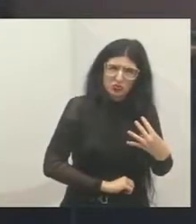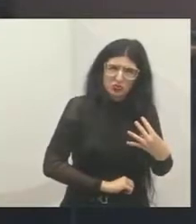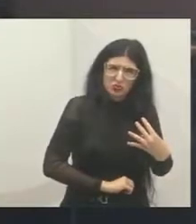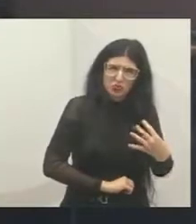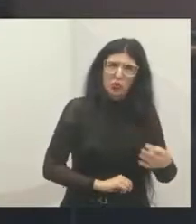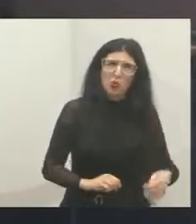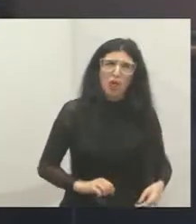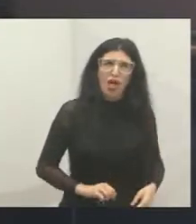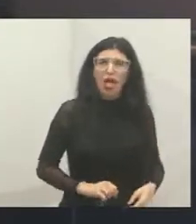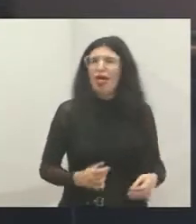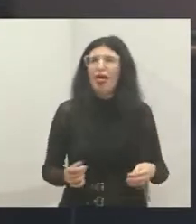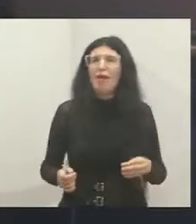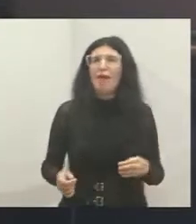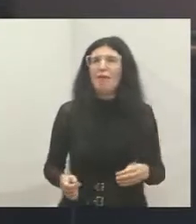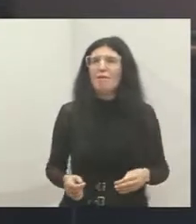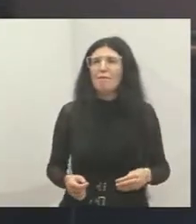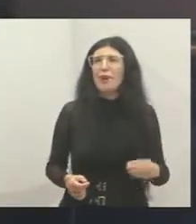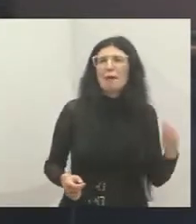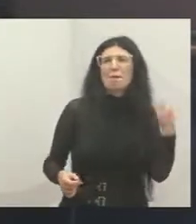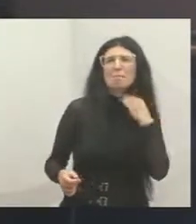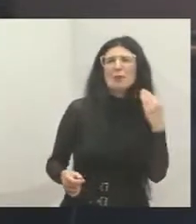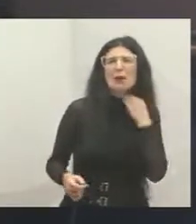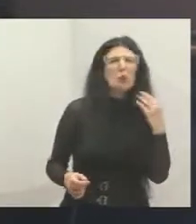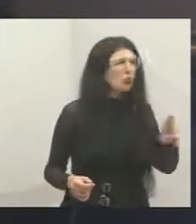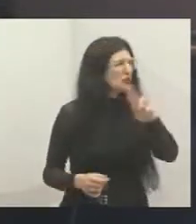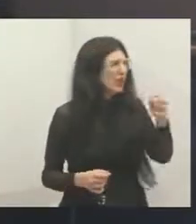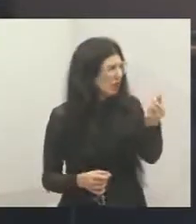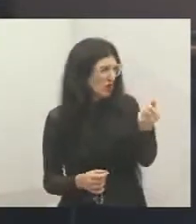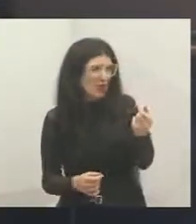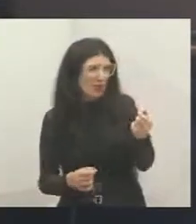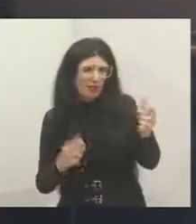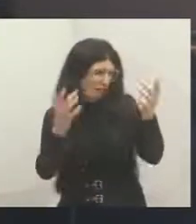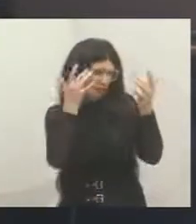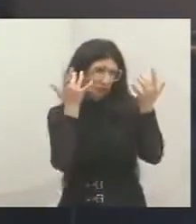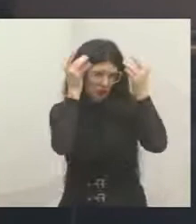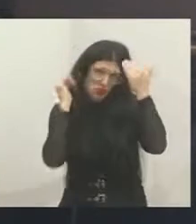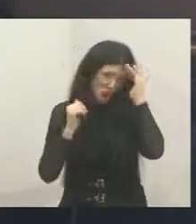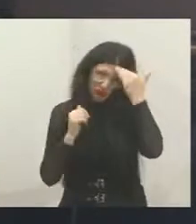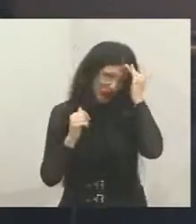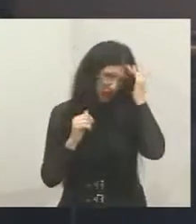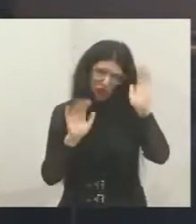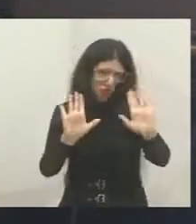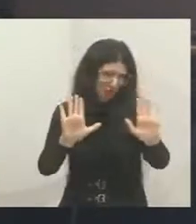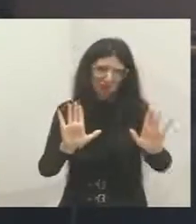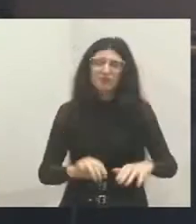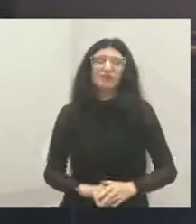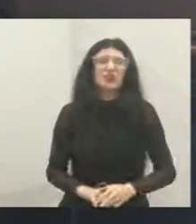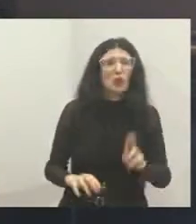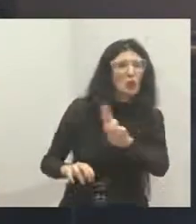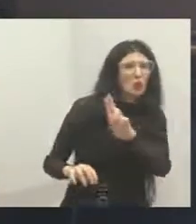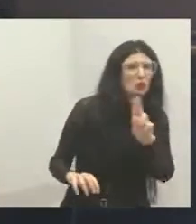Então, eu sempre, né, venho aqui e sempre escuto falar, tem muito espaço.